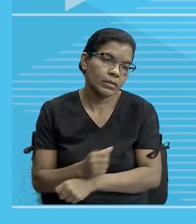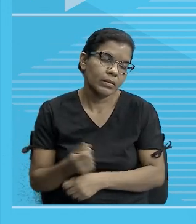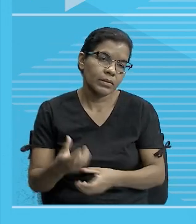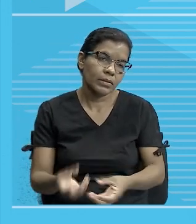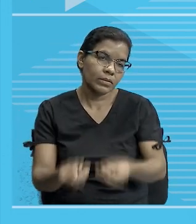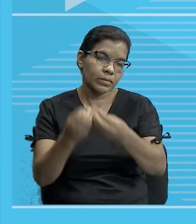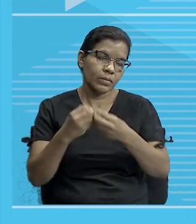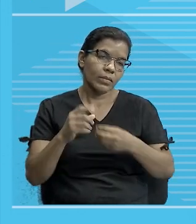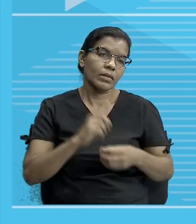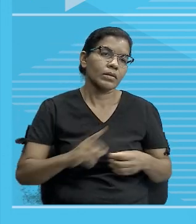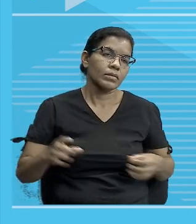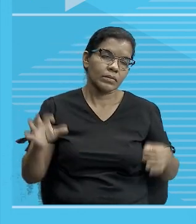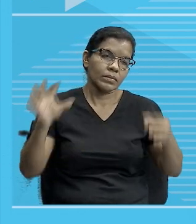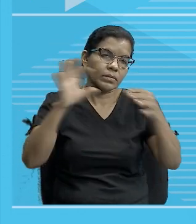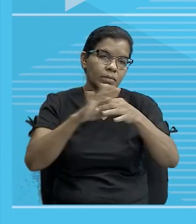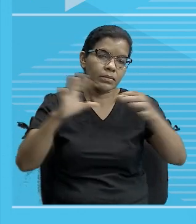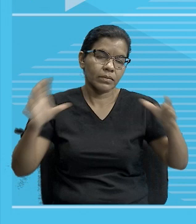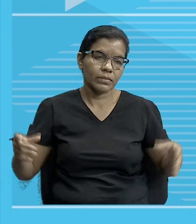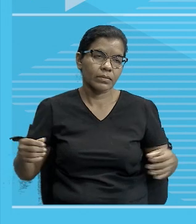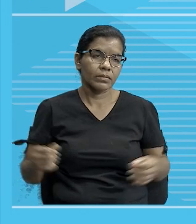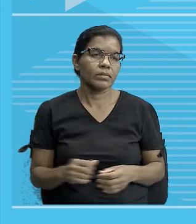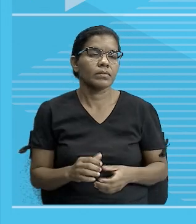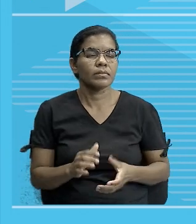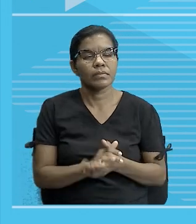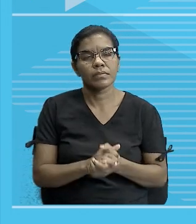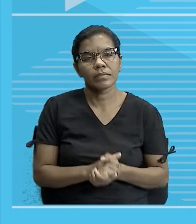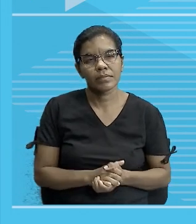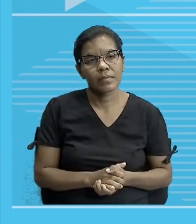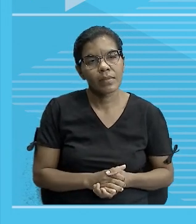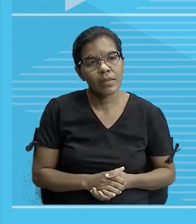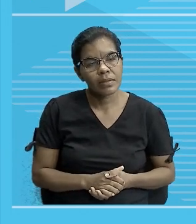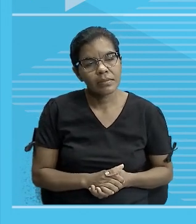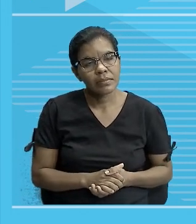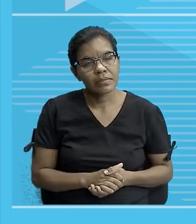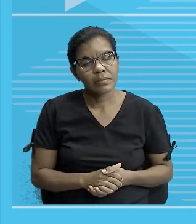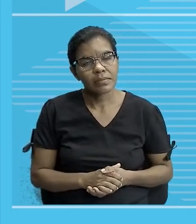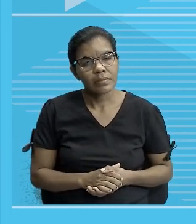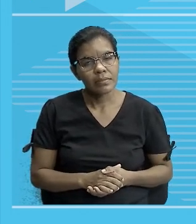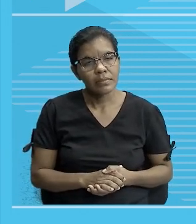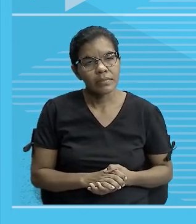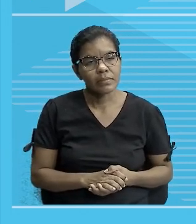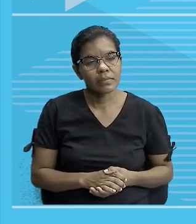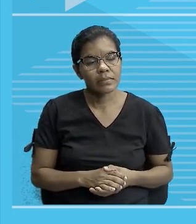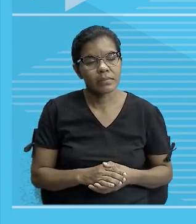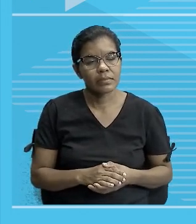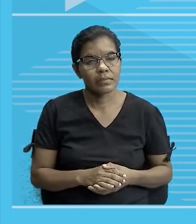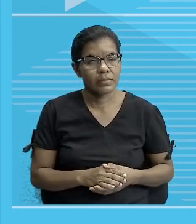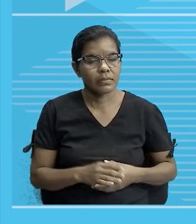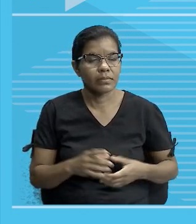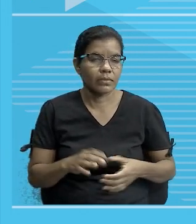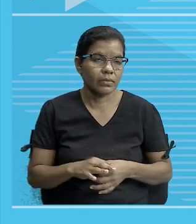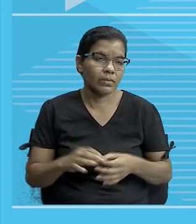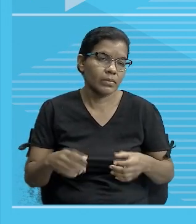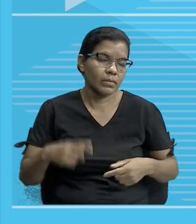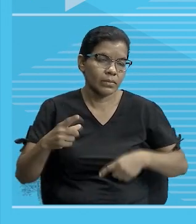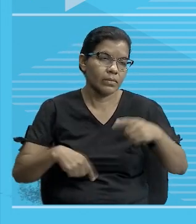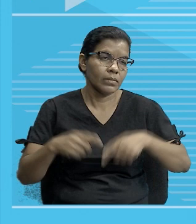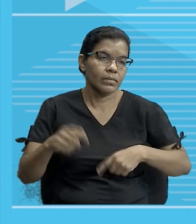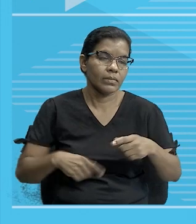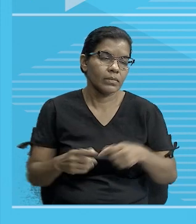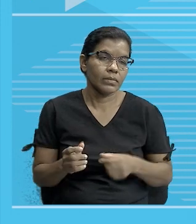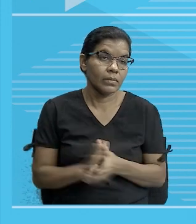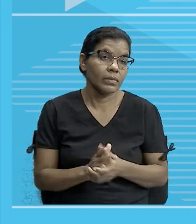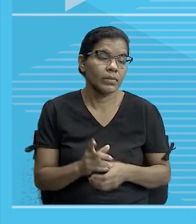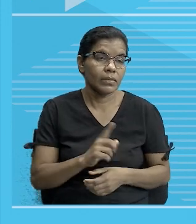só libertar os presos políticos inimigos do rei, mas ter acesso às armas.